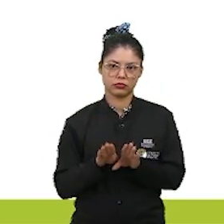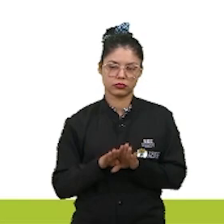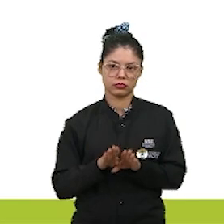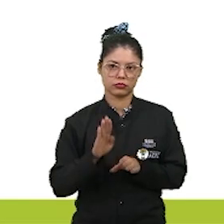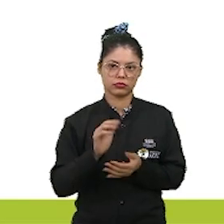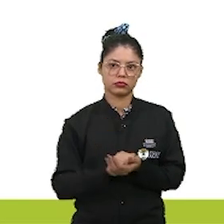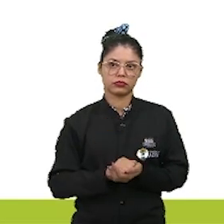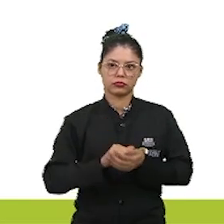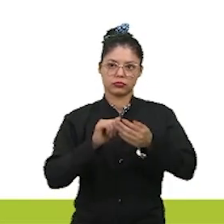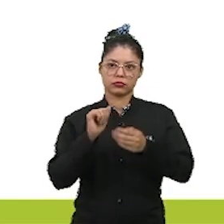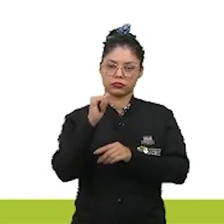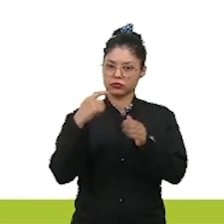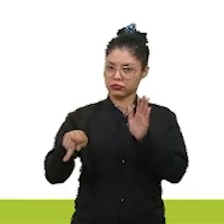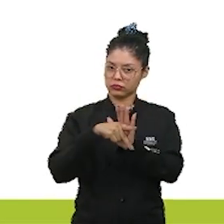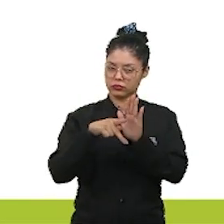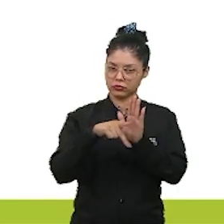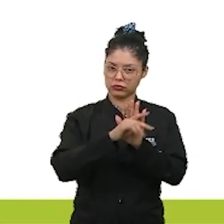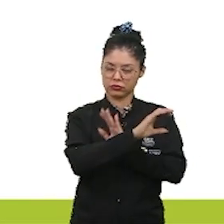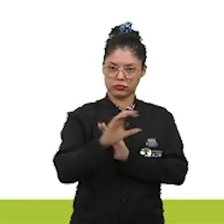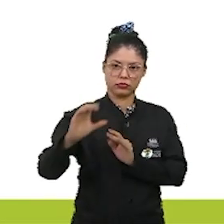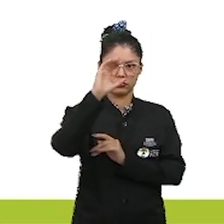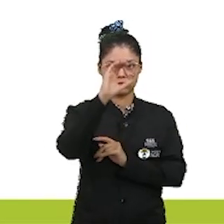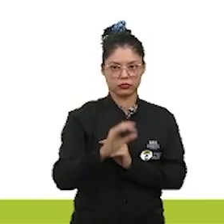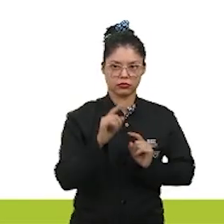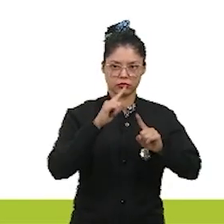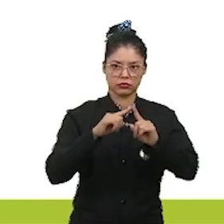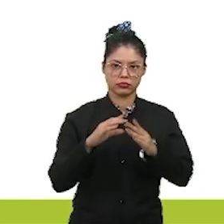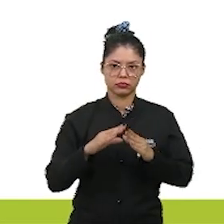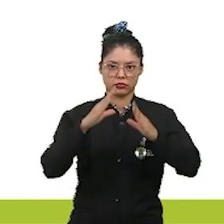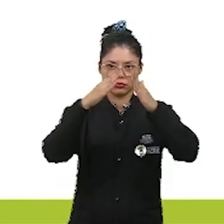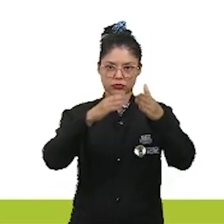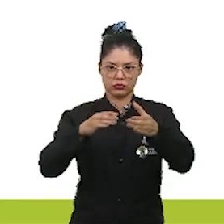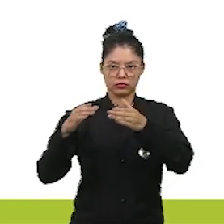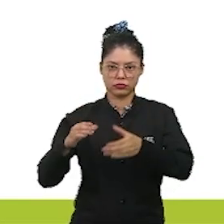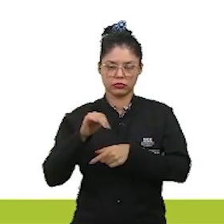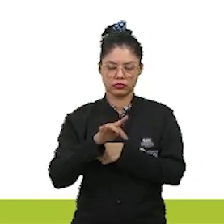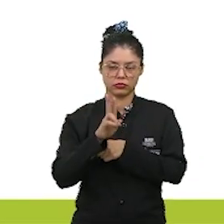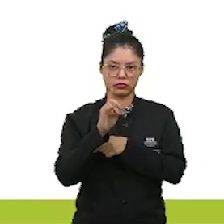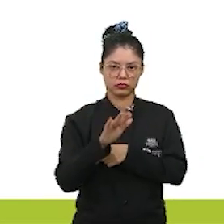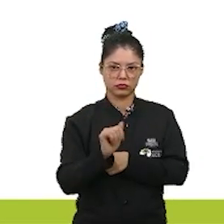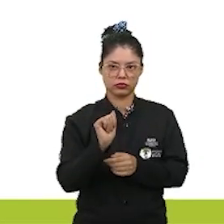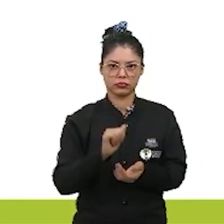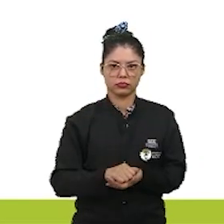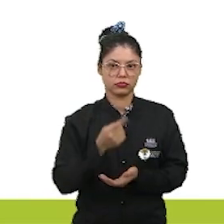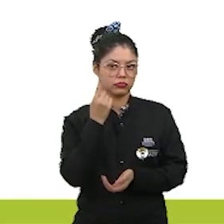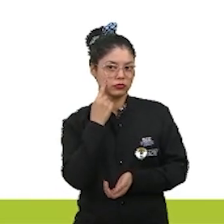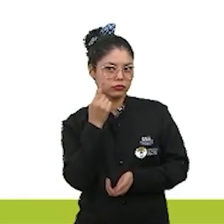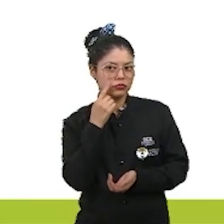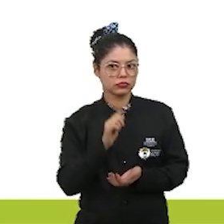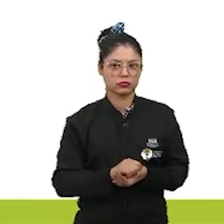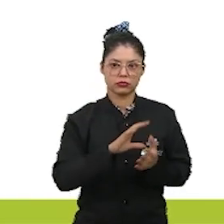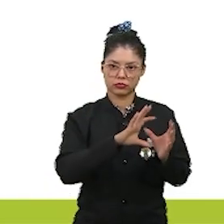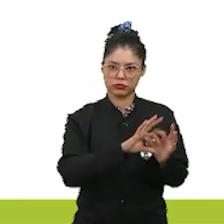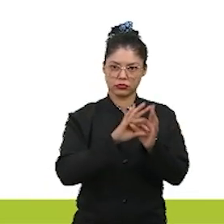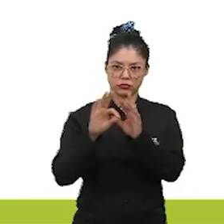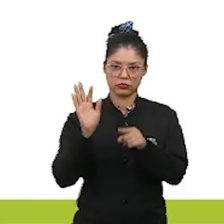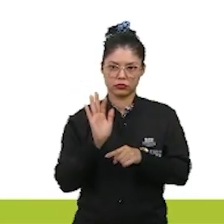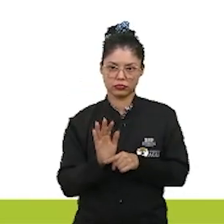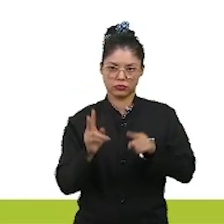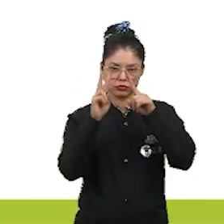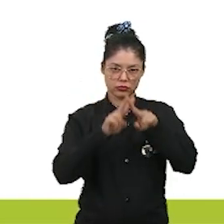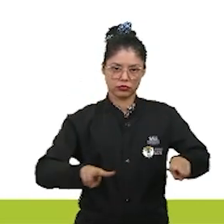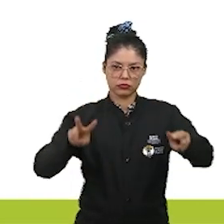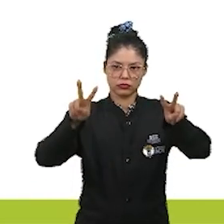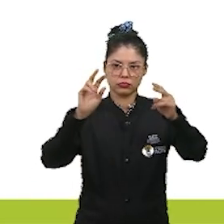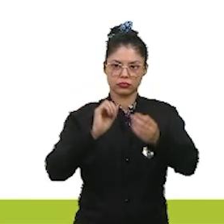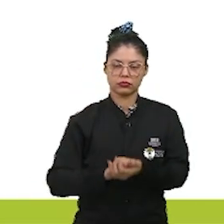braço humanitário da Igreja Católica, no bairro do Maracanã. Para ela, a Olimpíada ajuda a dar